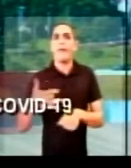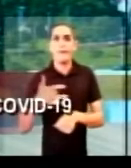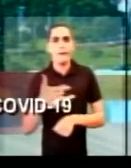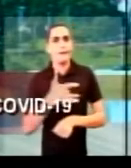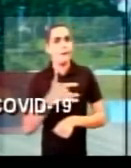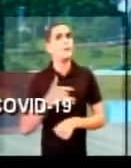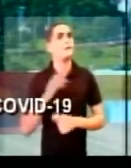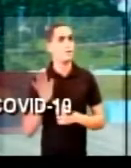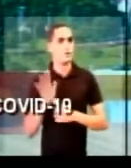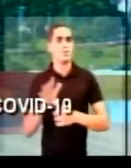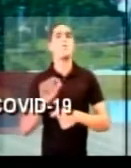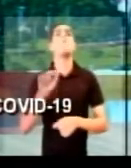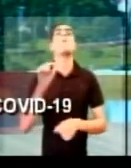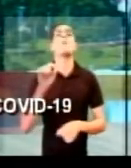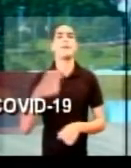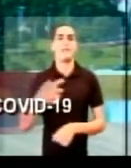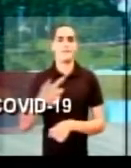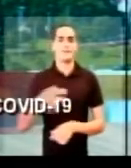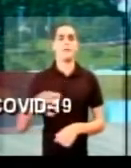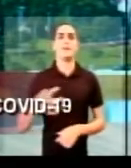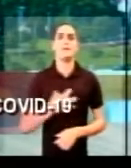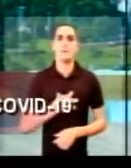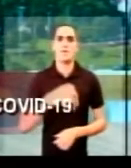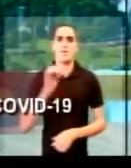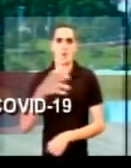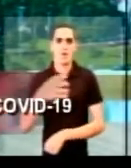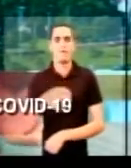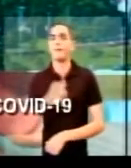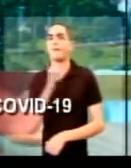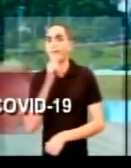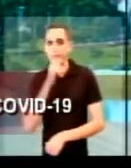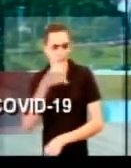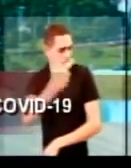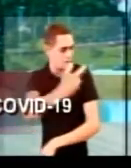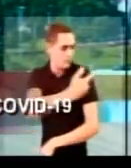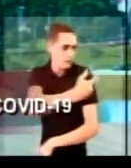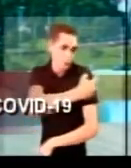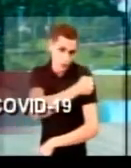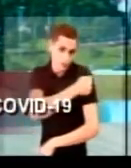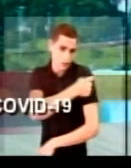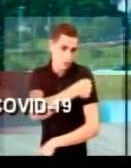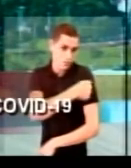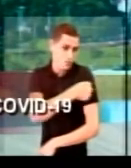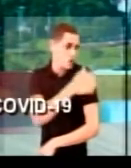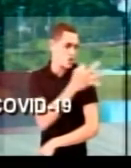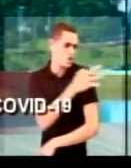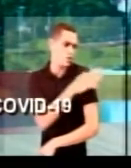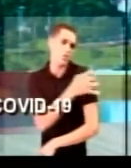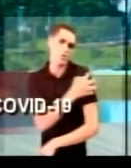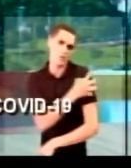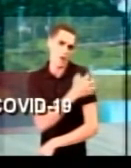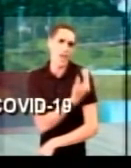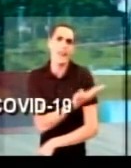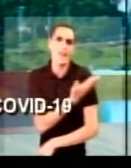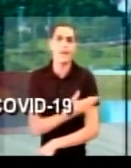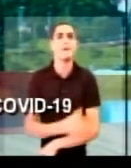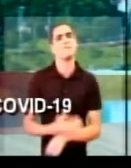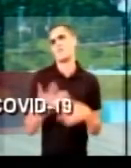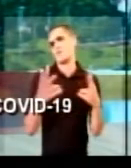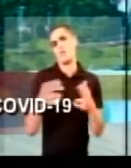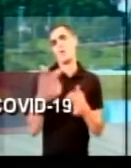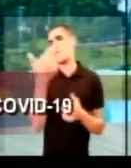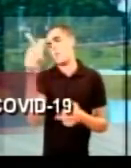foi dor no local da injeção, como nós temos em qualquer outra vacina, e